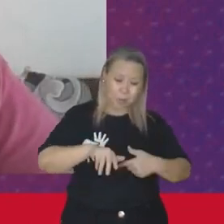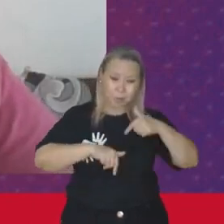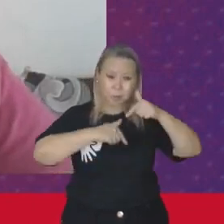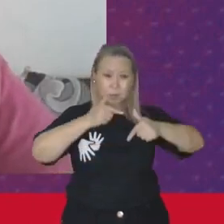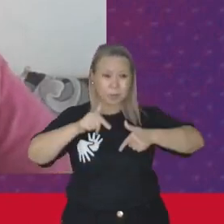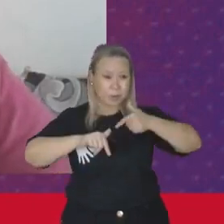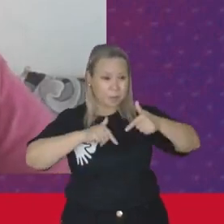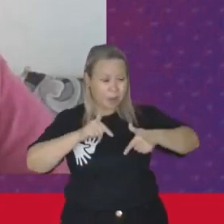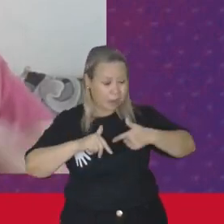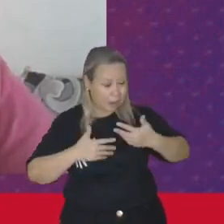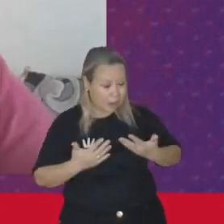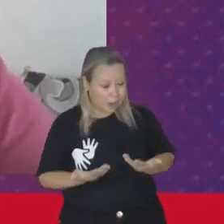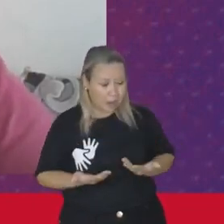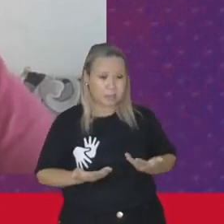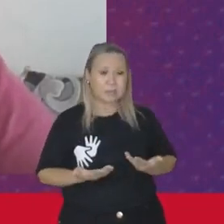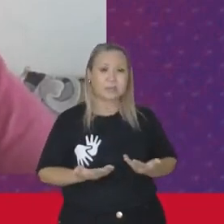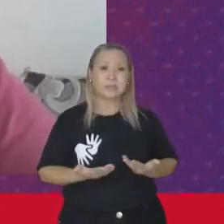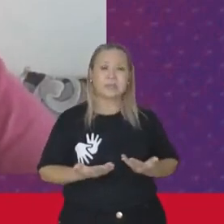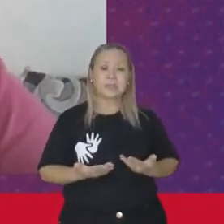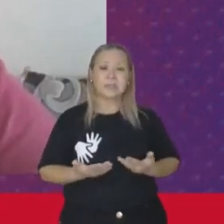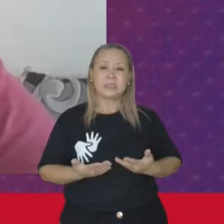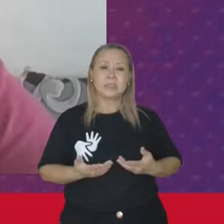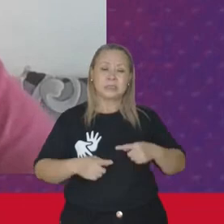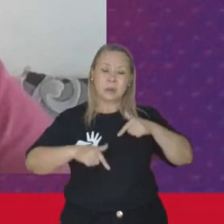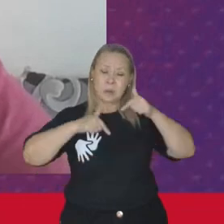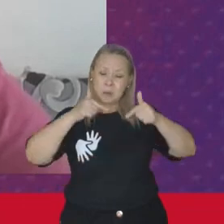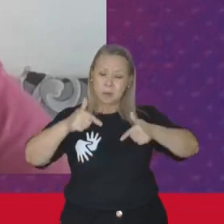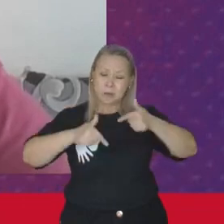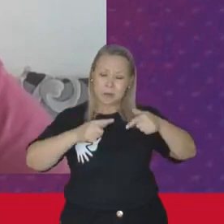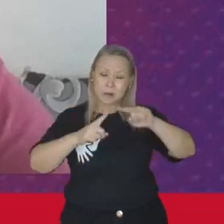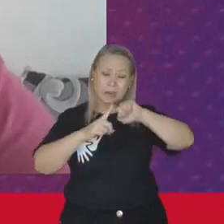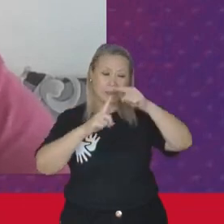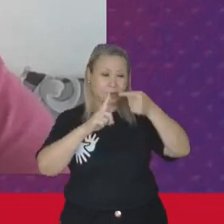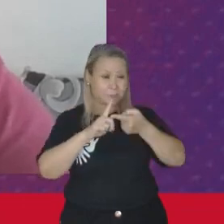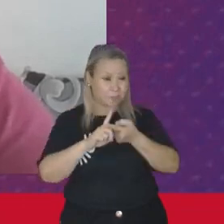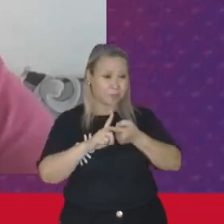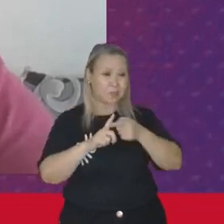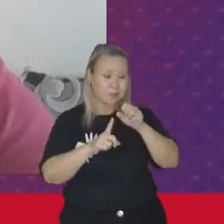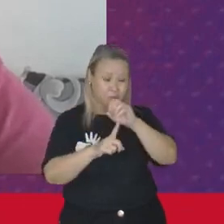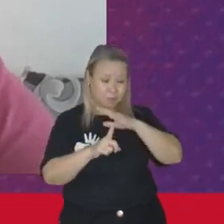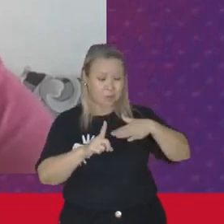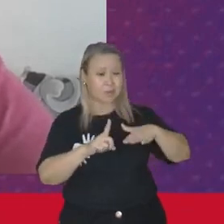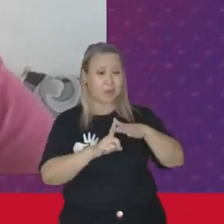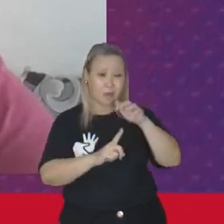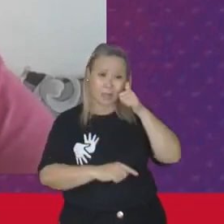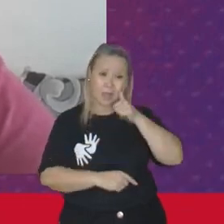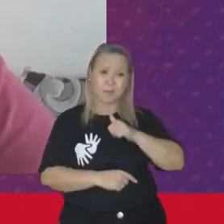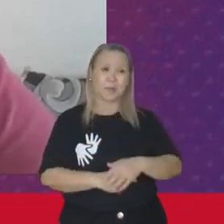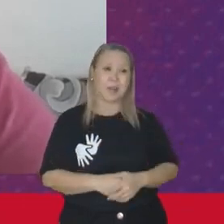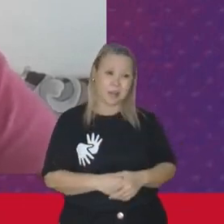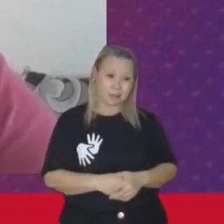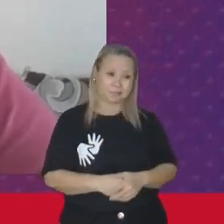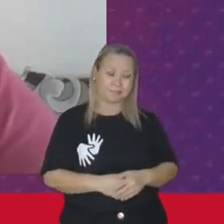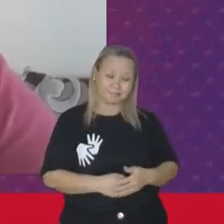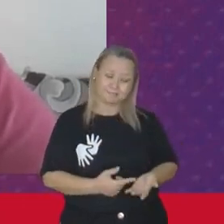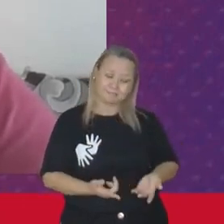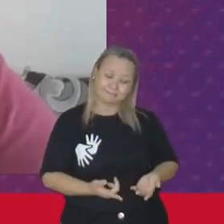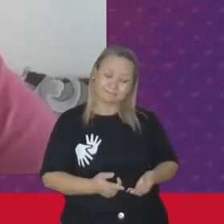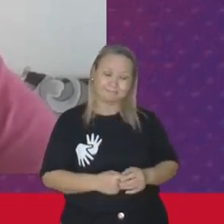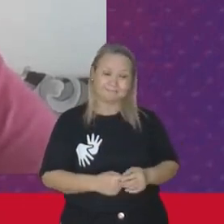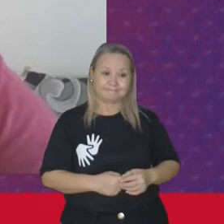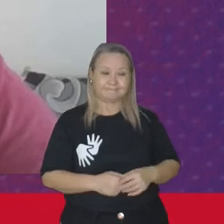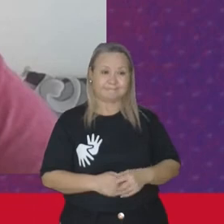trabalho, a carga da reprodução social da vida, né? Que, na